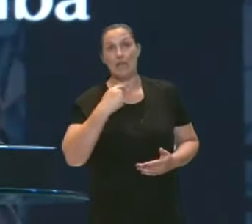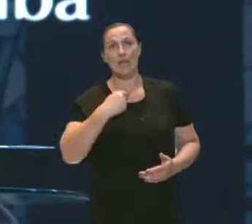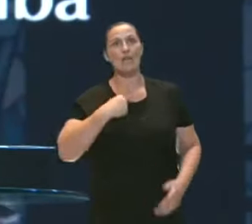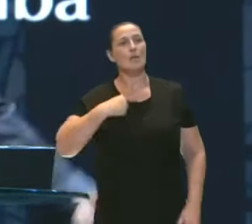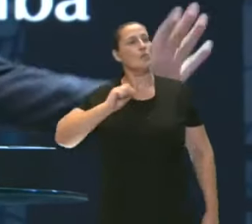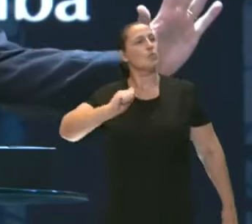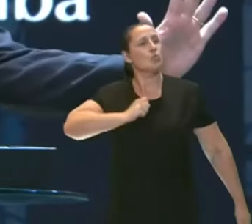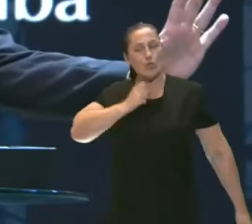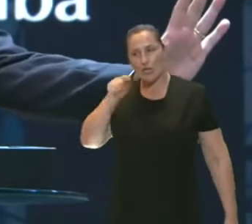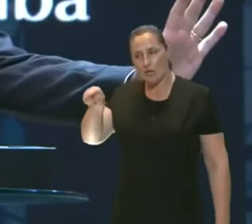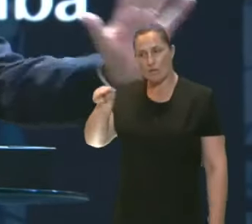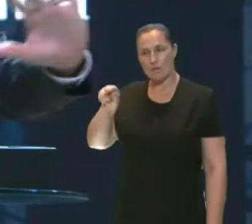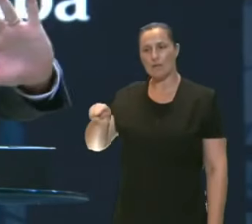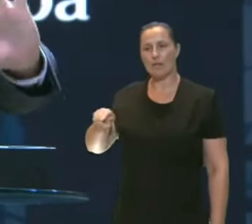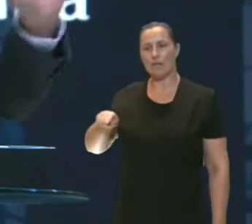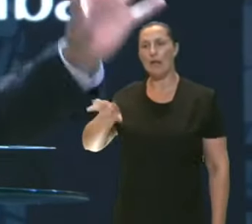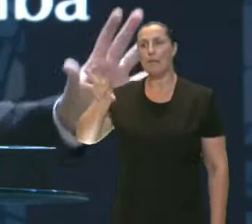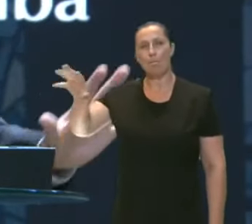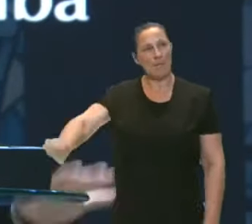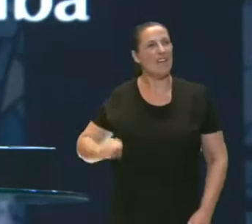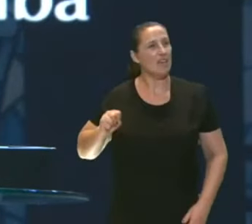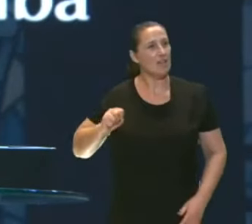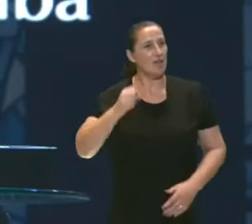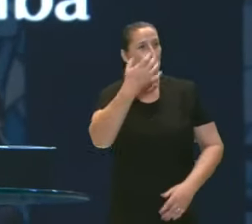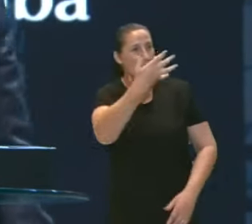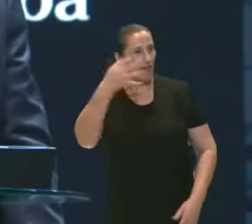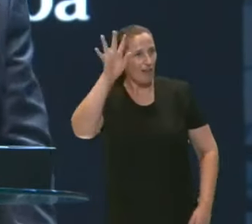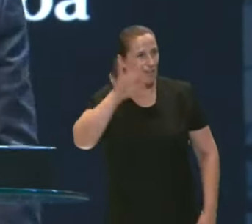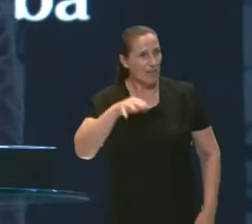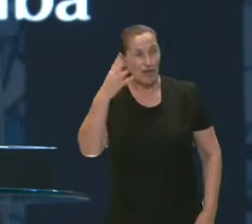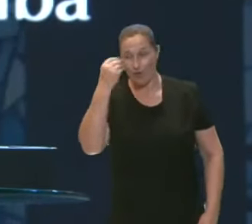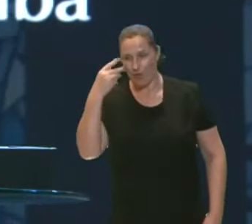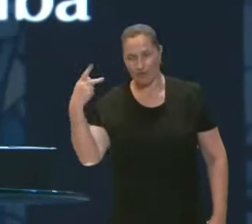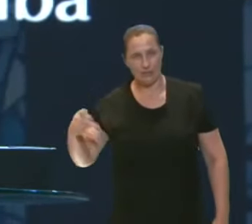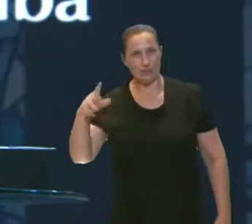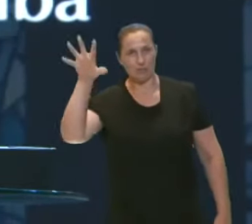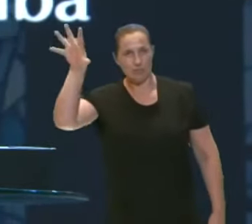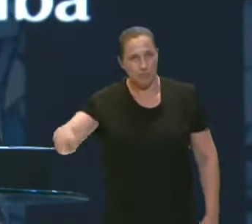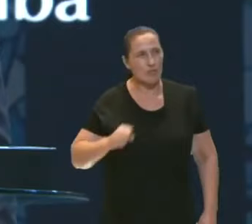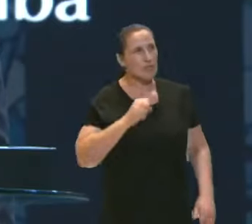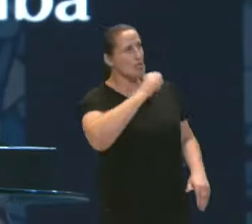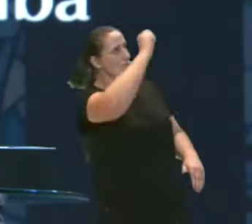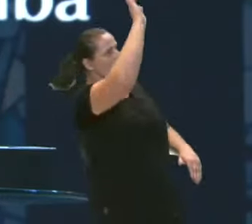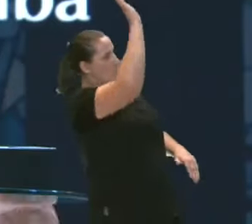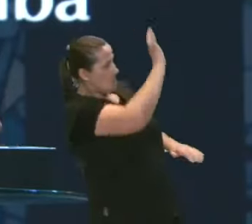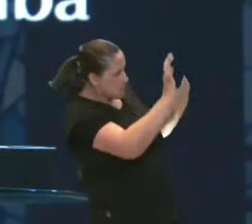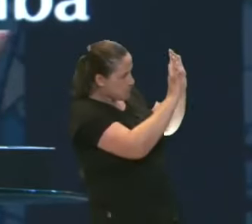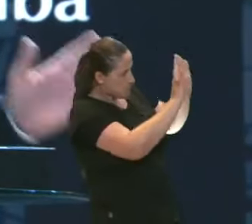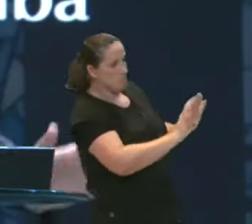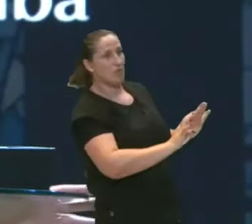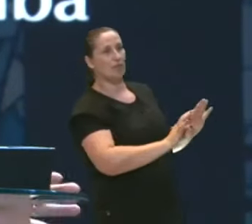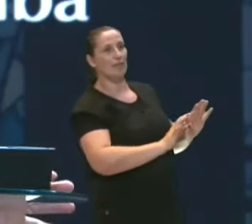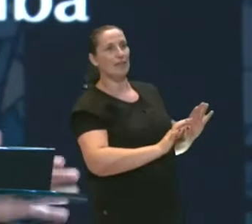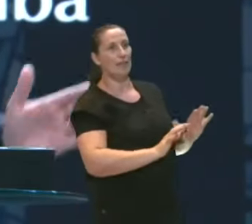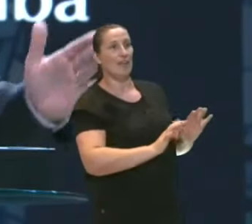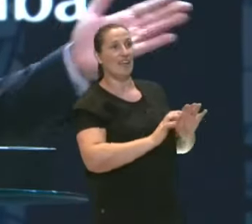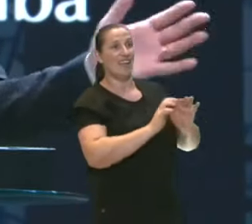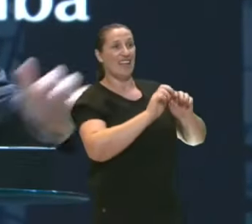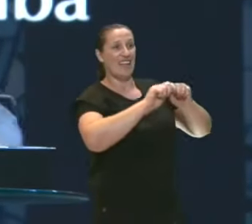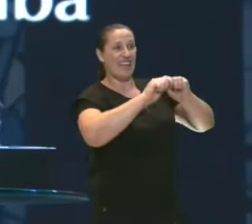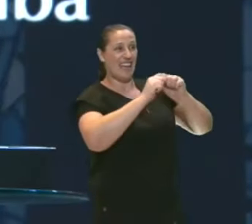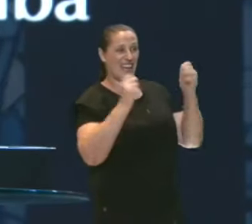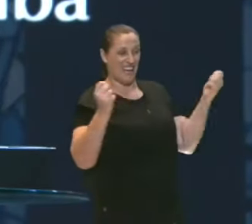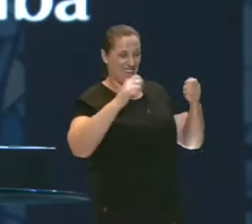a foto do meu irmão, passei na parede, mas passei bem passado, né? E aí o que acontece? Não sobrou nada da foto dele. E ele